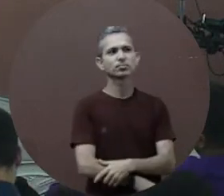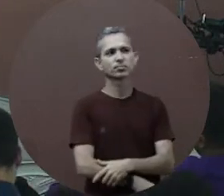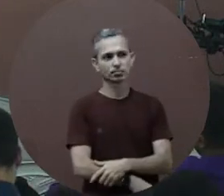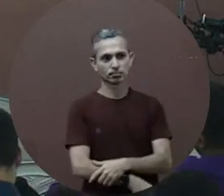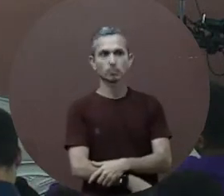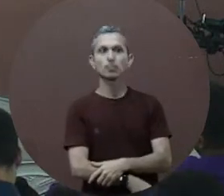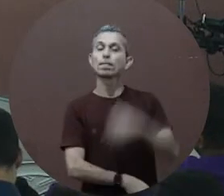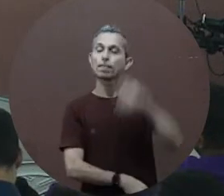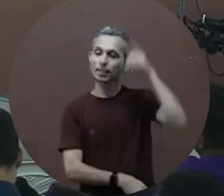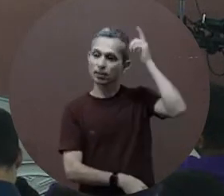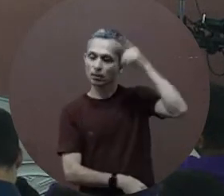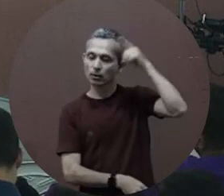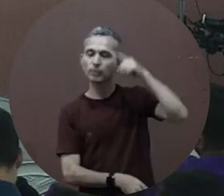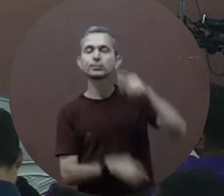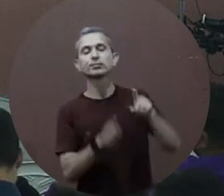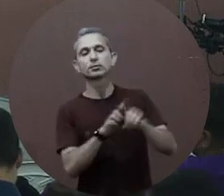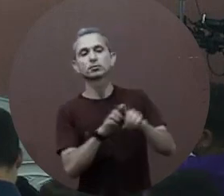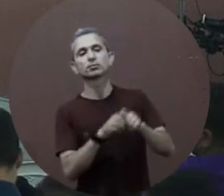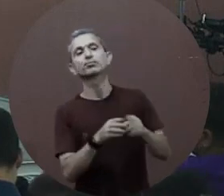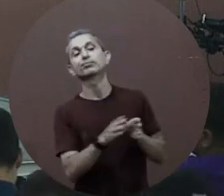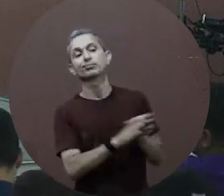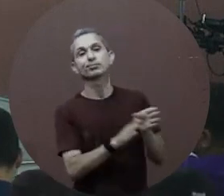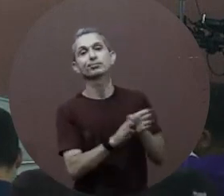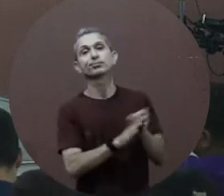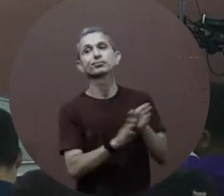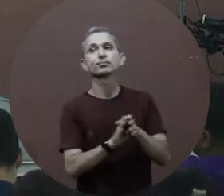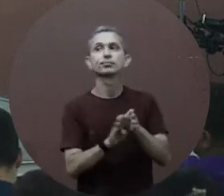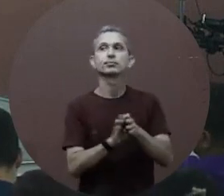dizer assim, cuidado com isso.